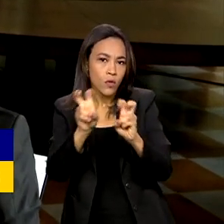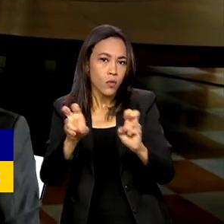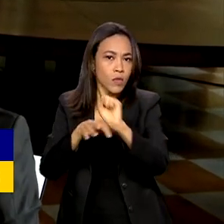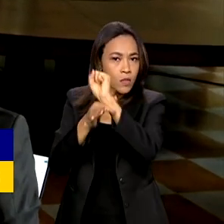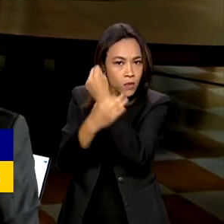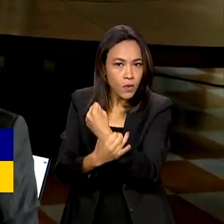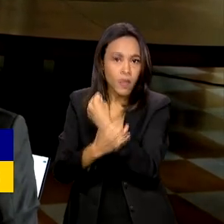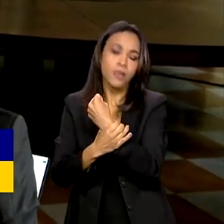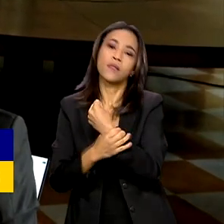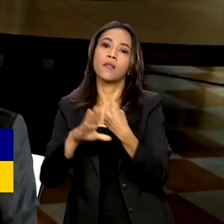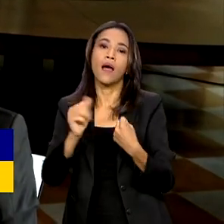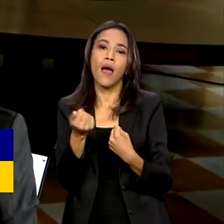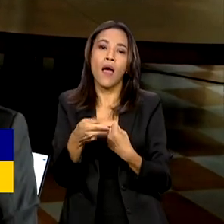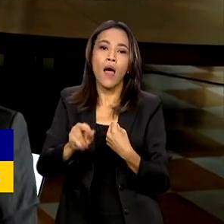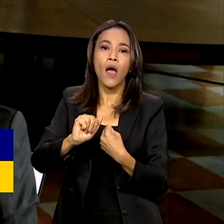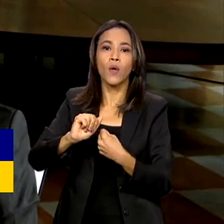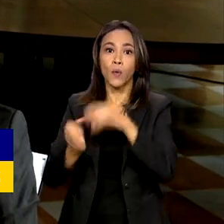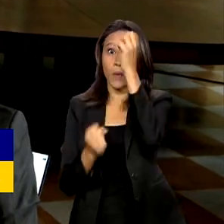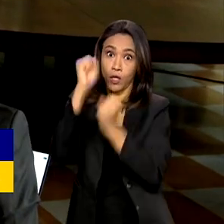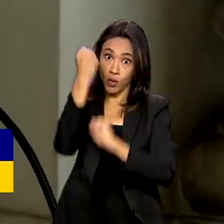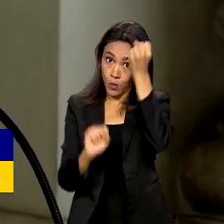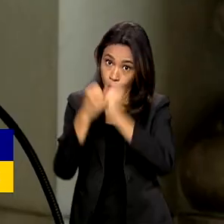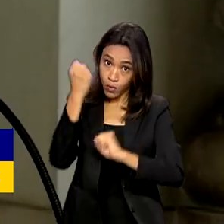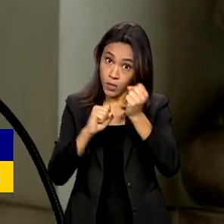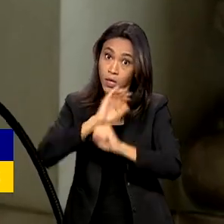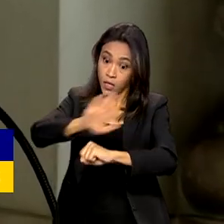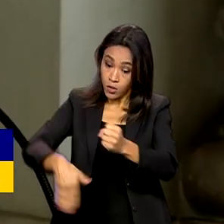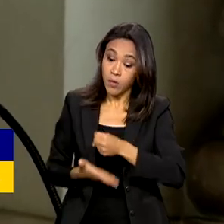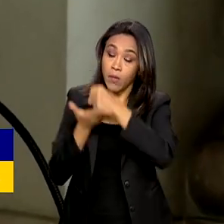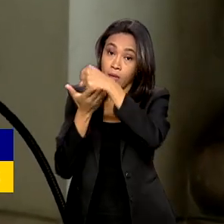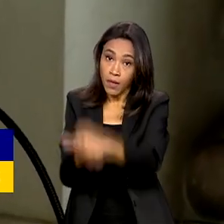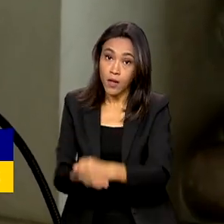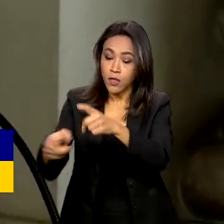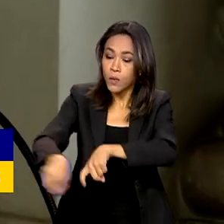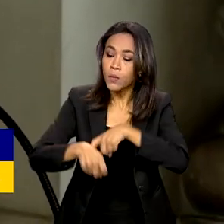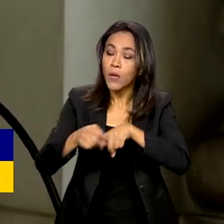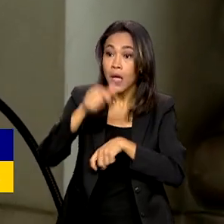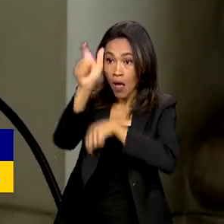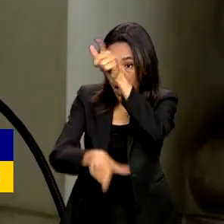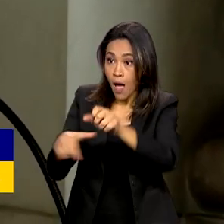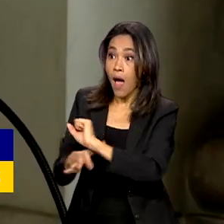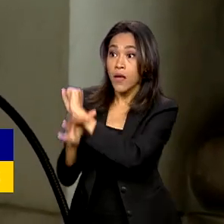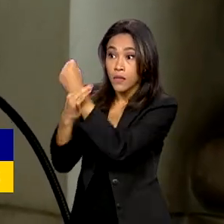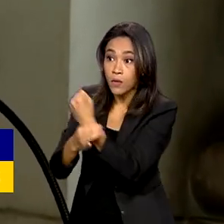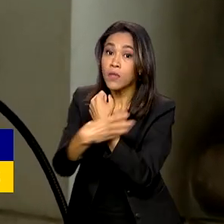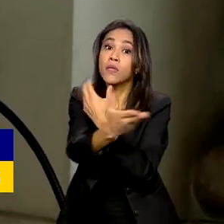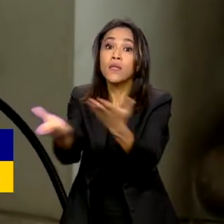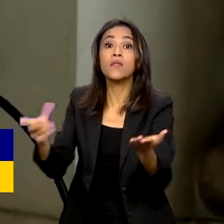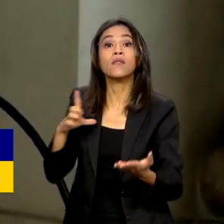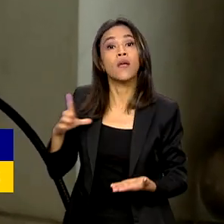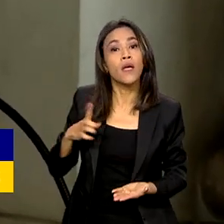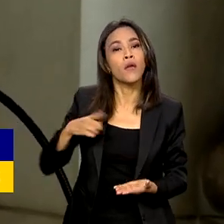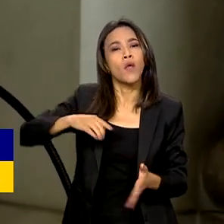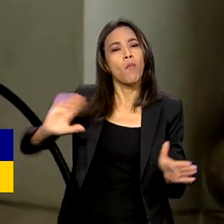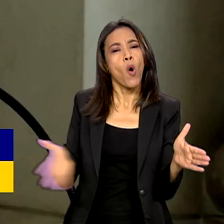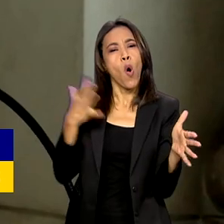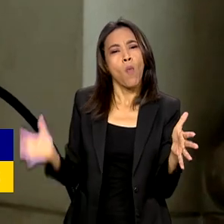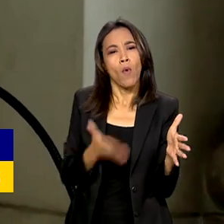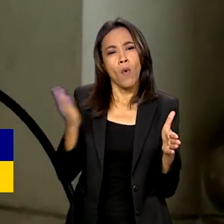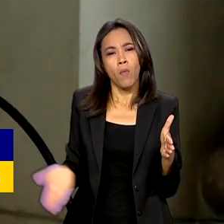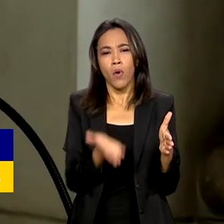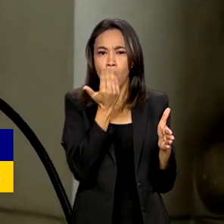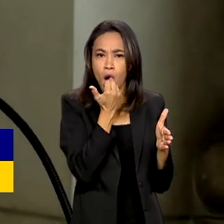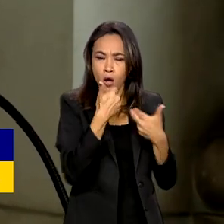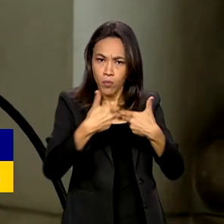agroindústria e da sustentabilidade da agricultura para garantir que os agricultores tenham maior segurança na produção de